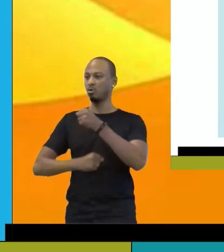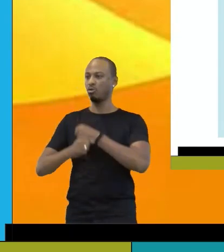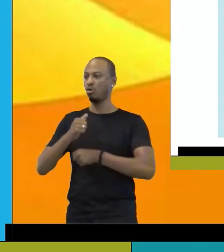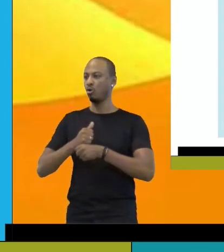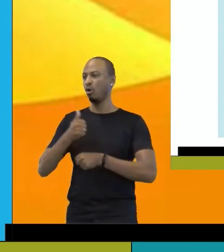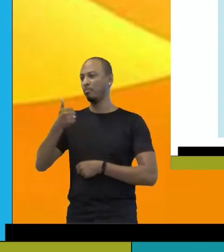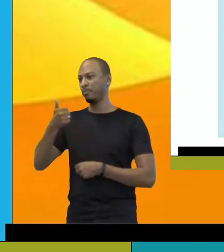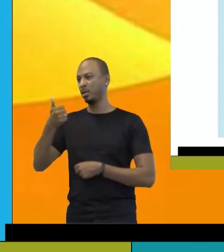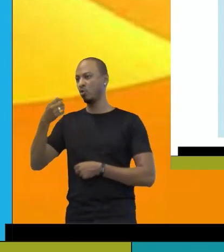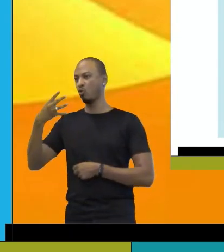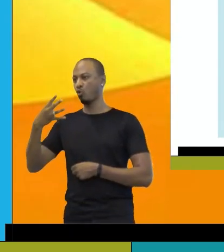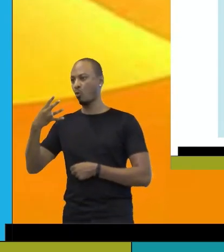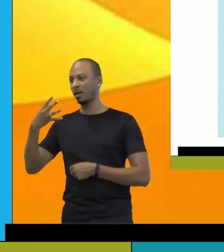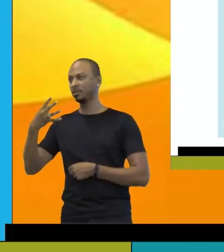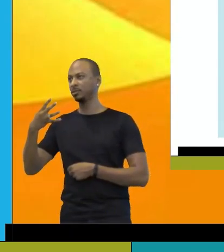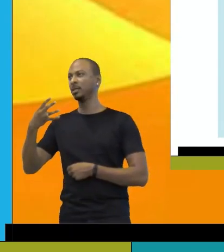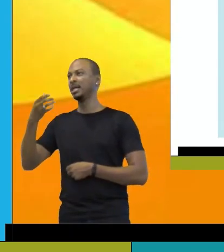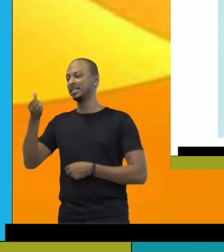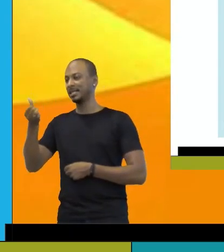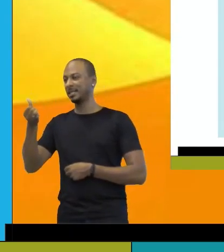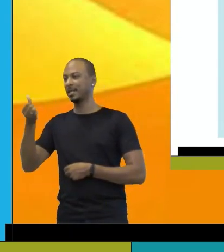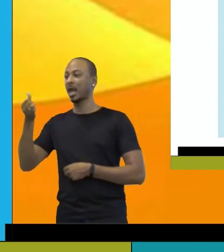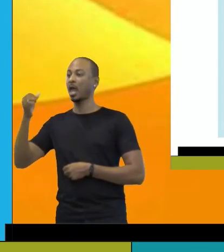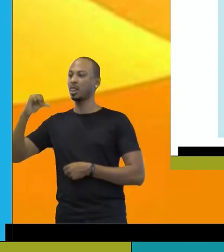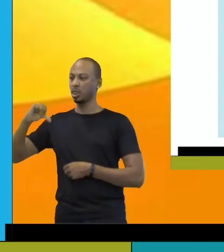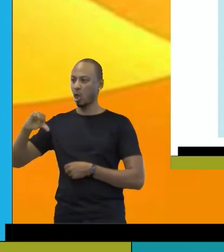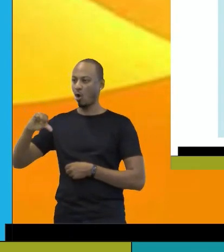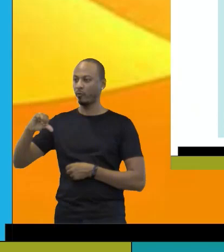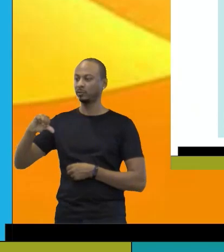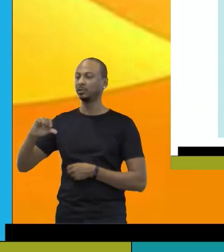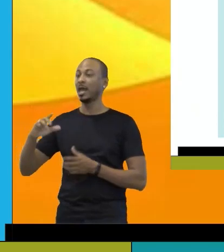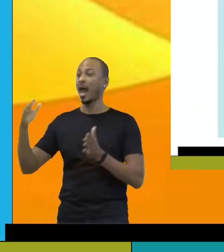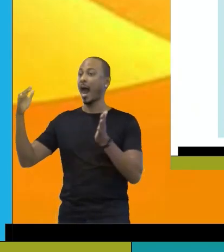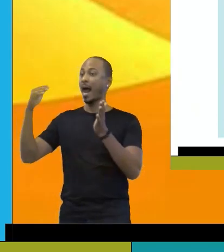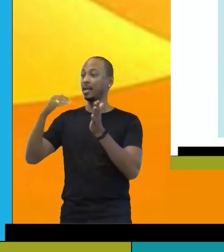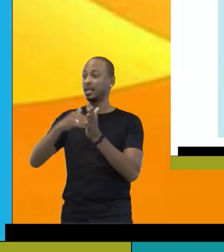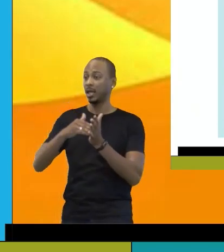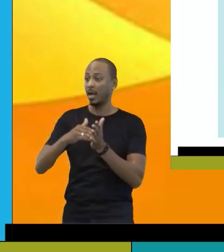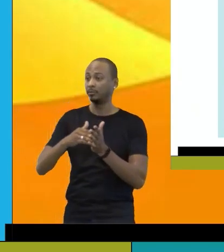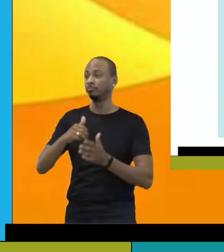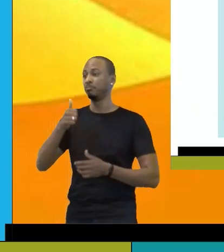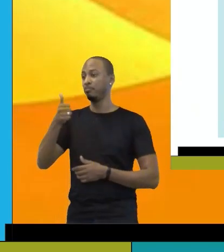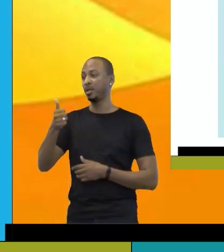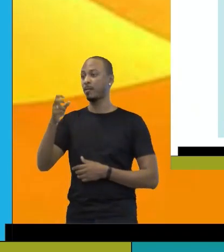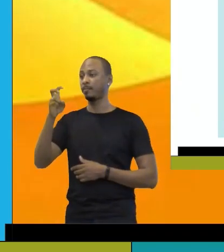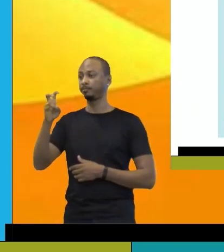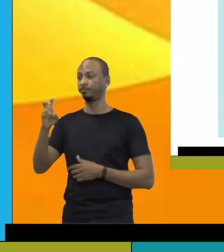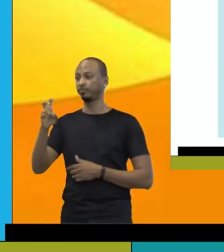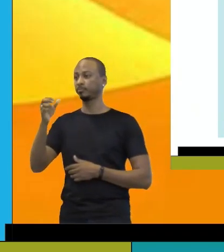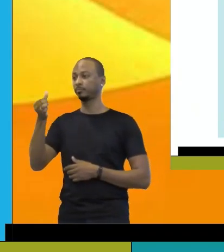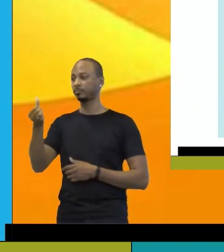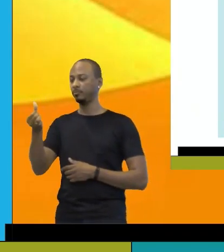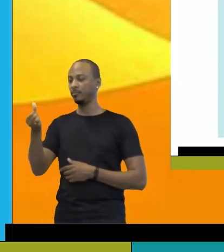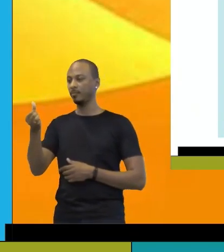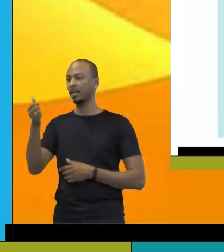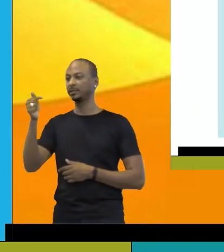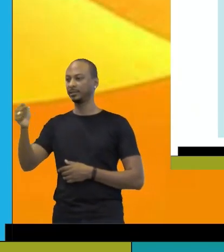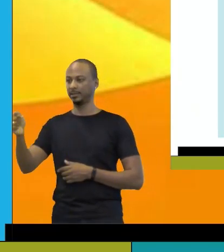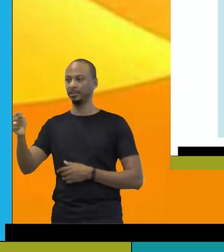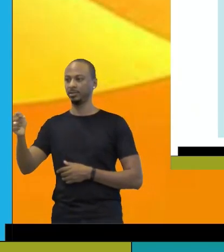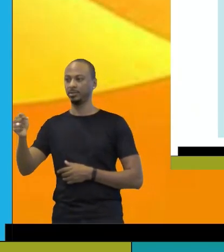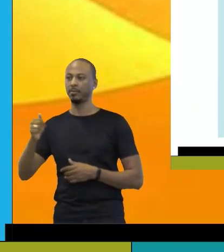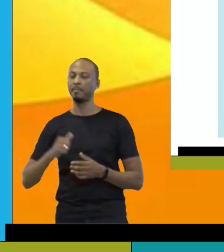1469 e viveu até 1527. Então, ele viveu essa transição do século XV para o século XVI. O